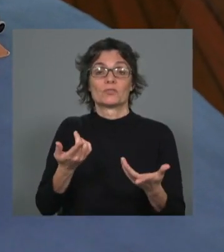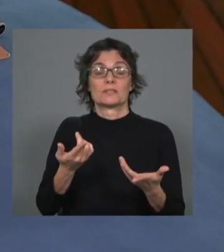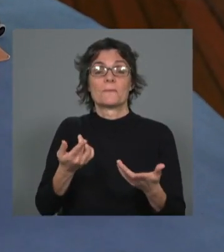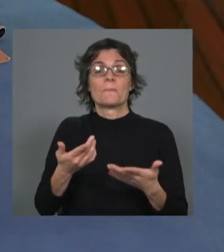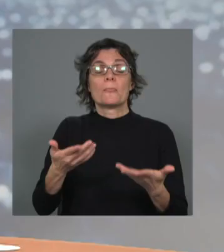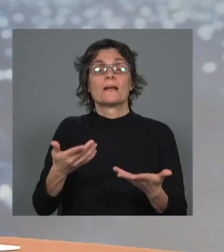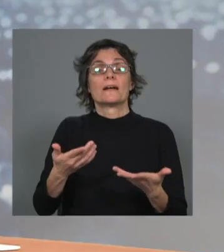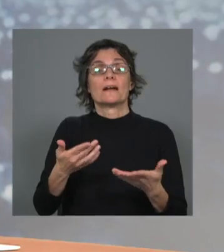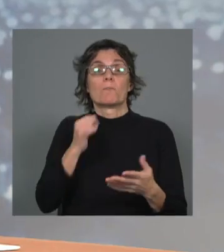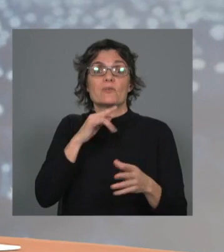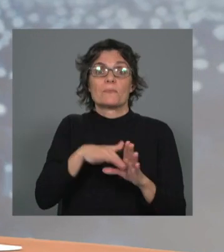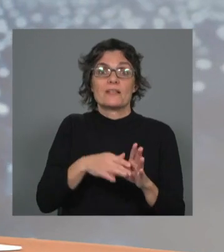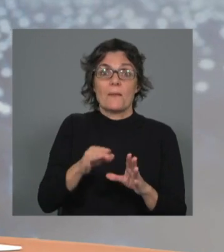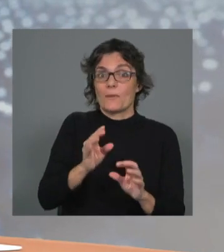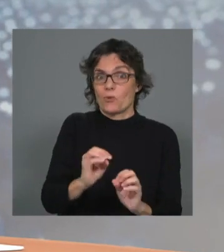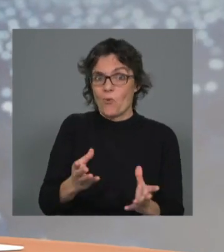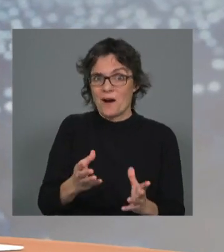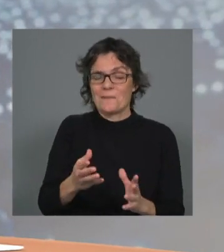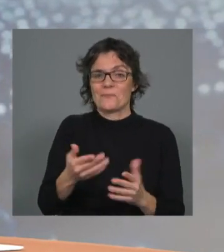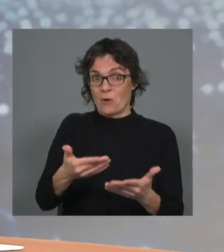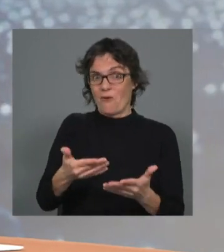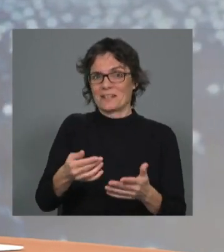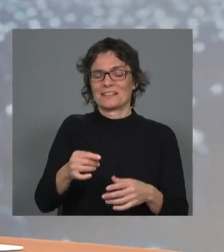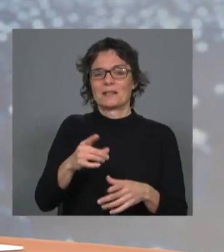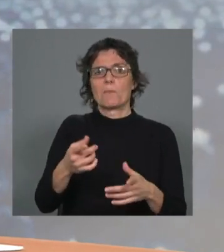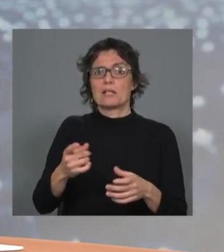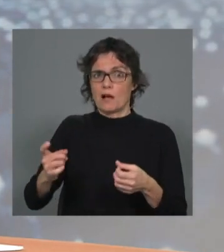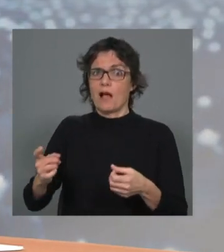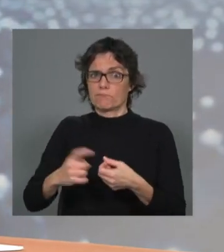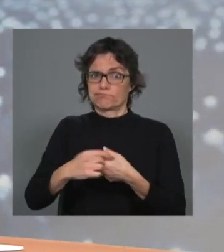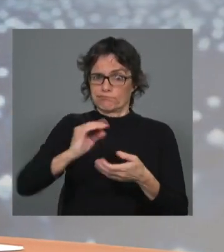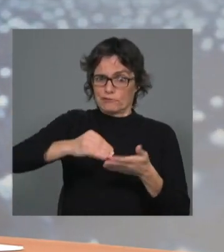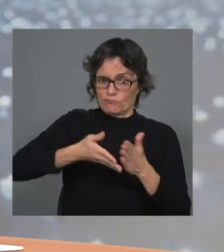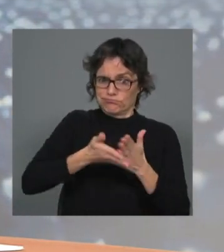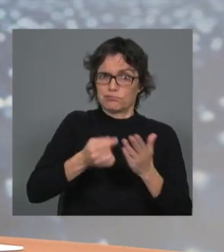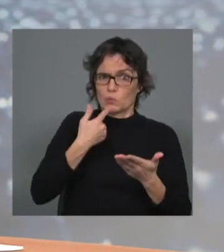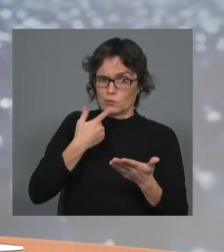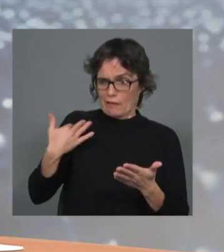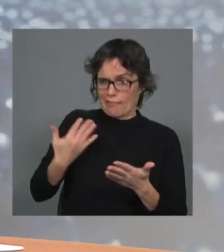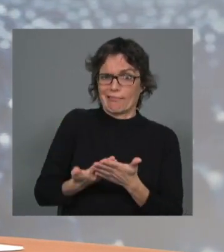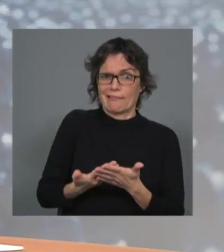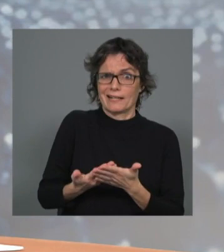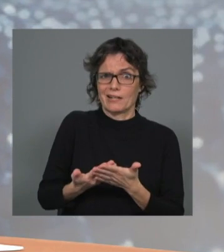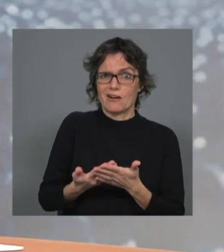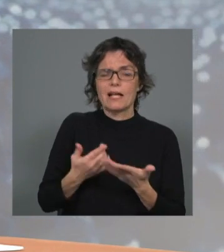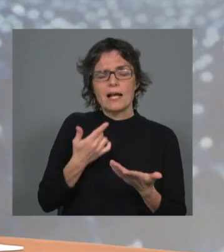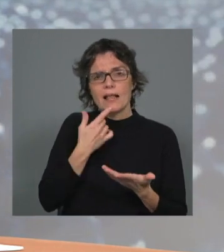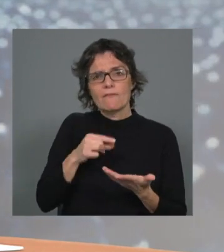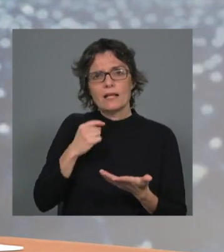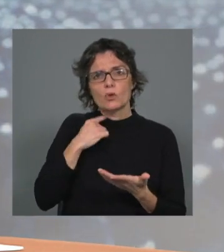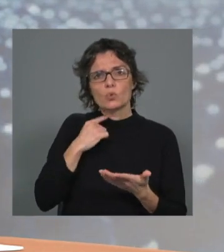fechou, não é? Houve uma grande adesão, como de resto, de edição para edição, têm vindo a conquistar sempre